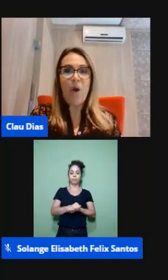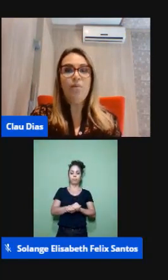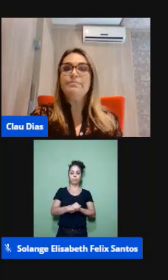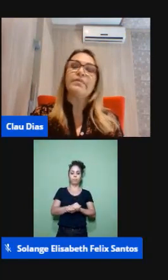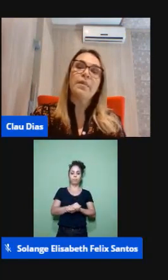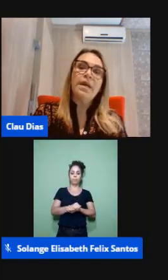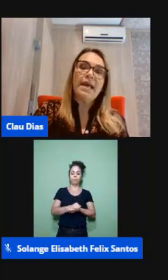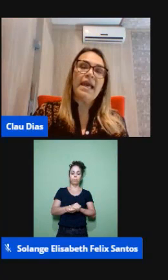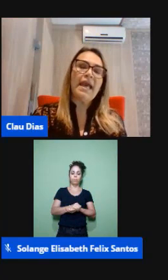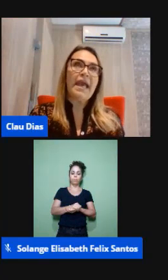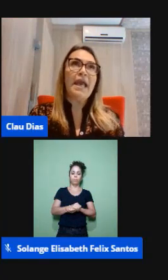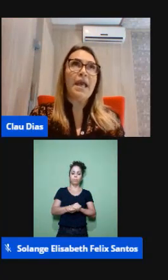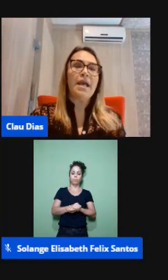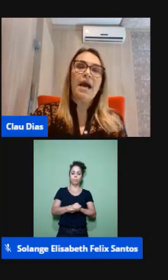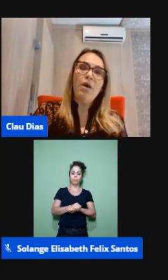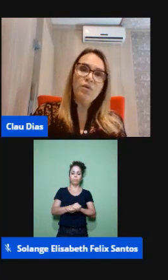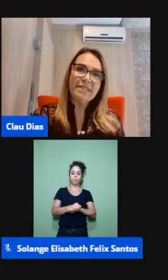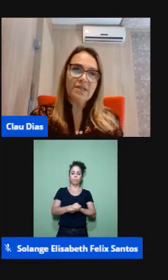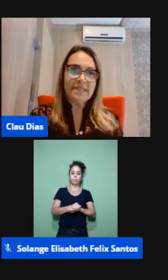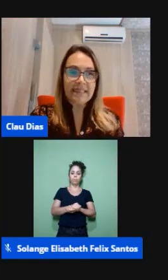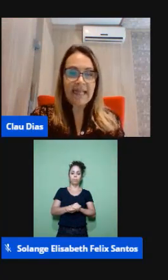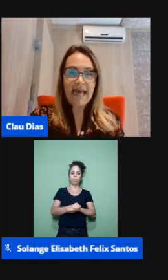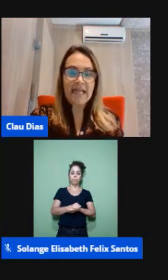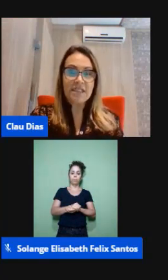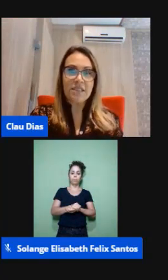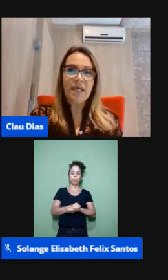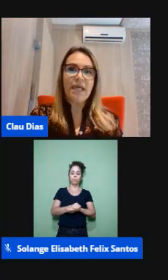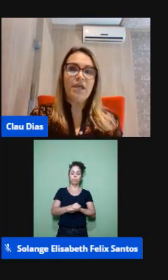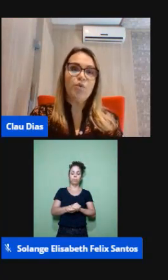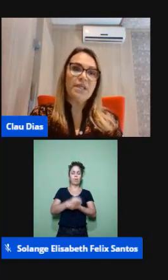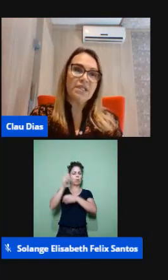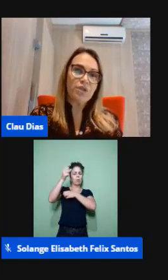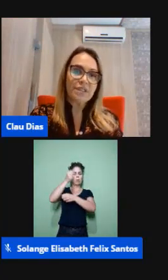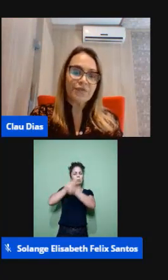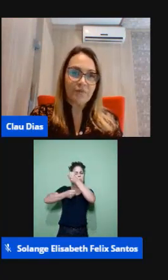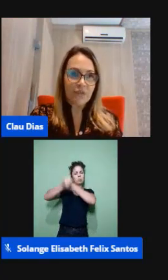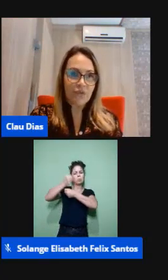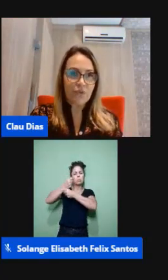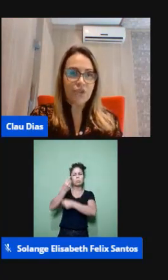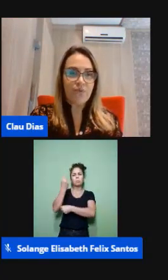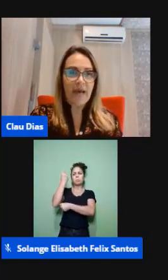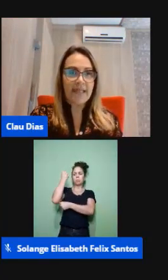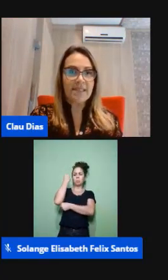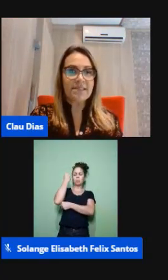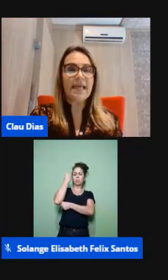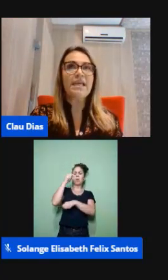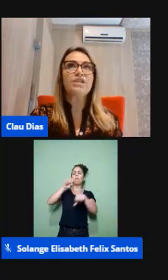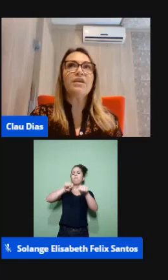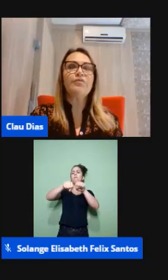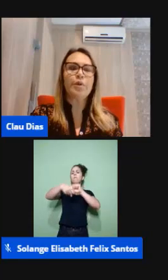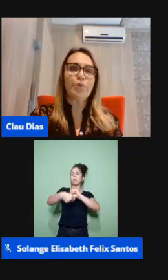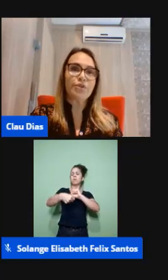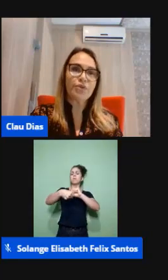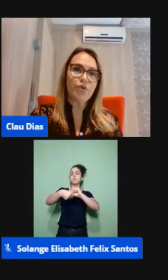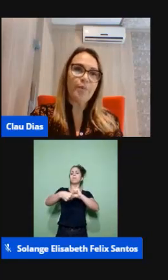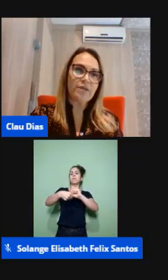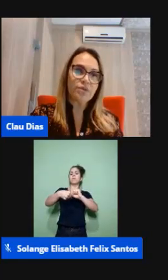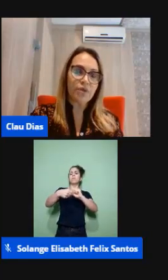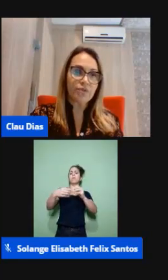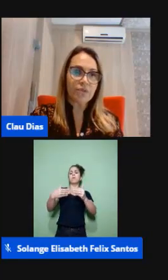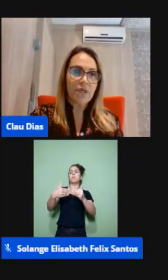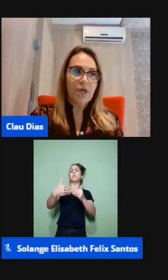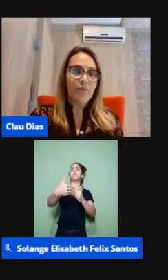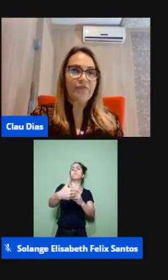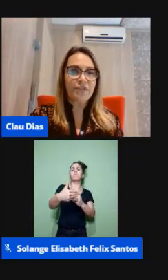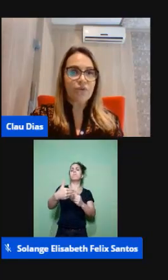Aqui. Bom, alguns anos atrás, em uma das nossas formações continuadas, né, que a gente proporcionou para